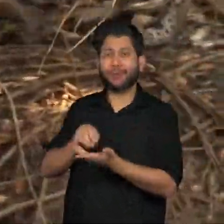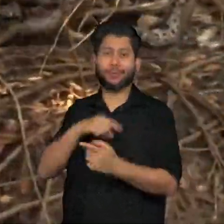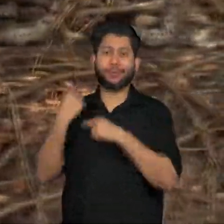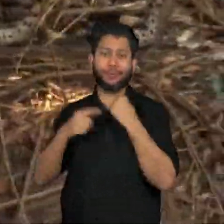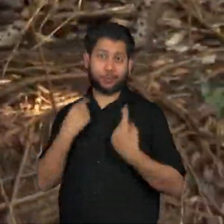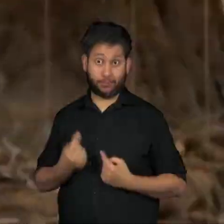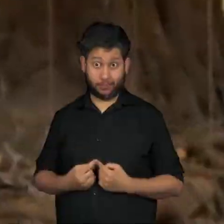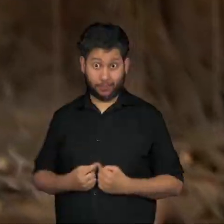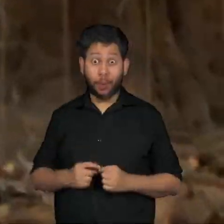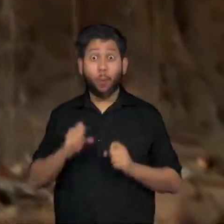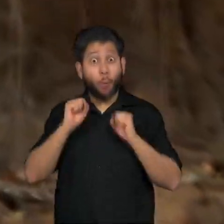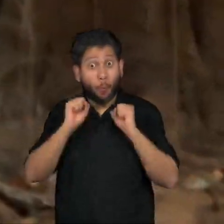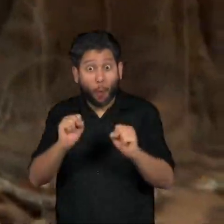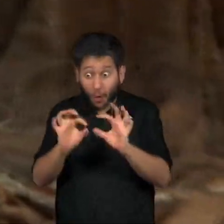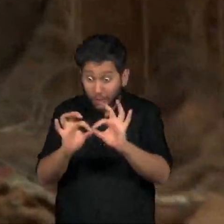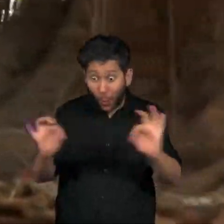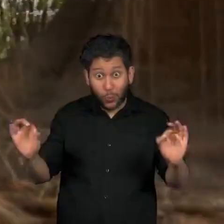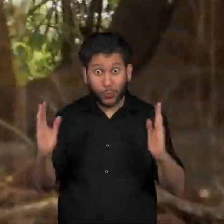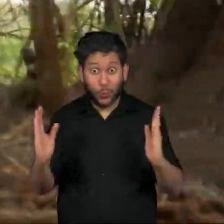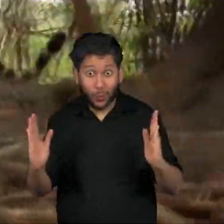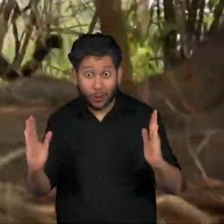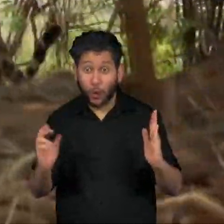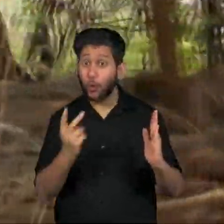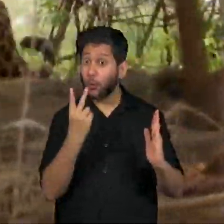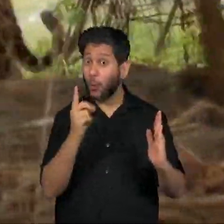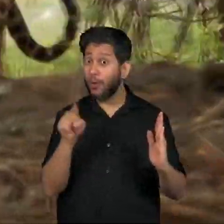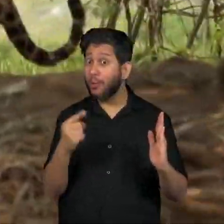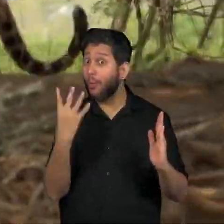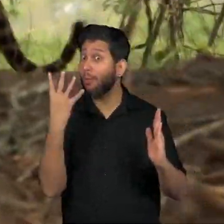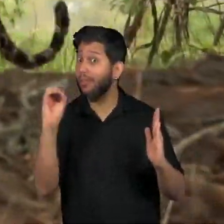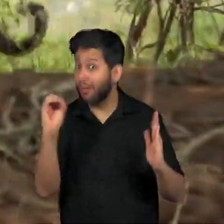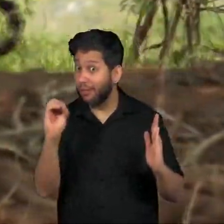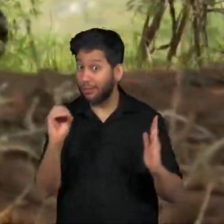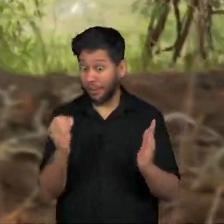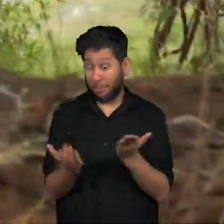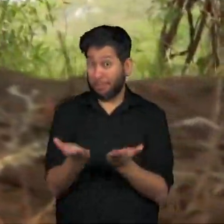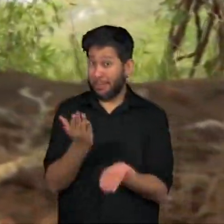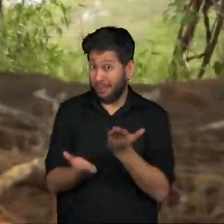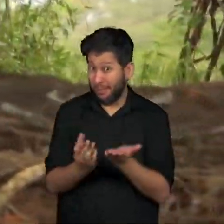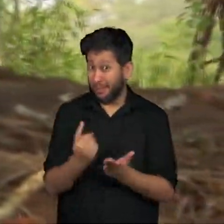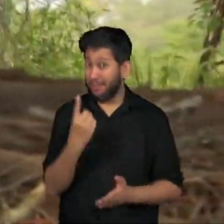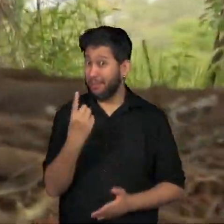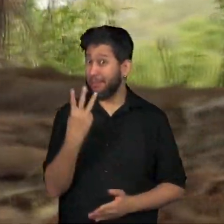de comprimento e chega a pesar 130 quilos.